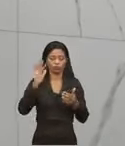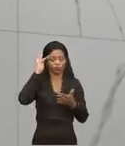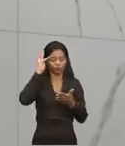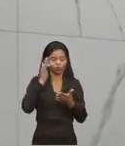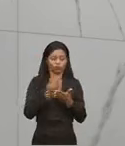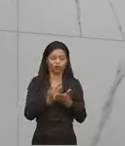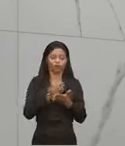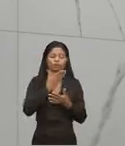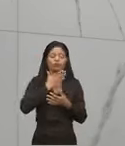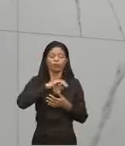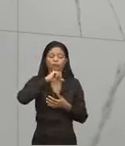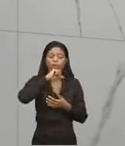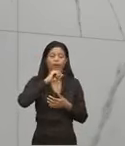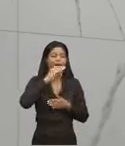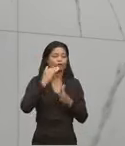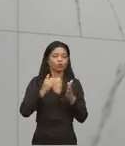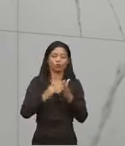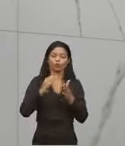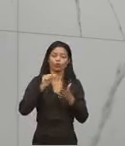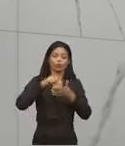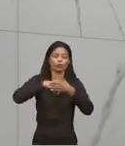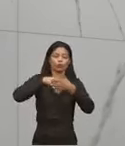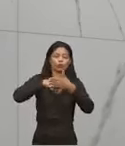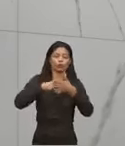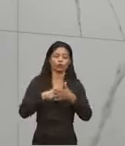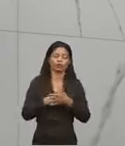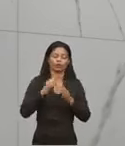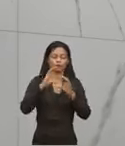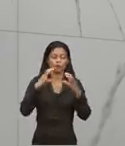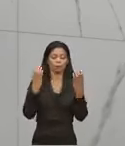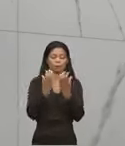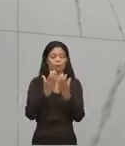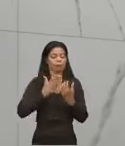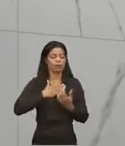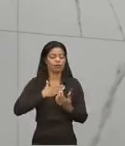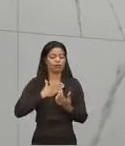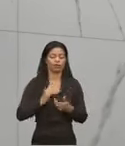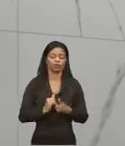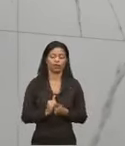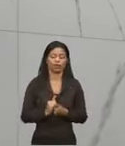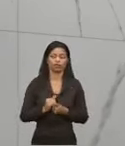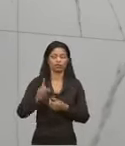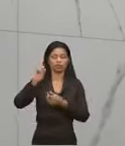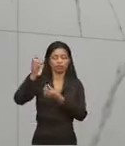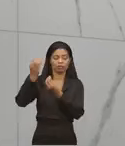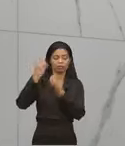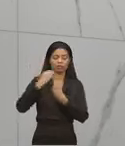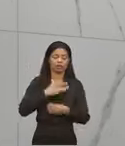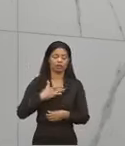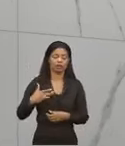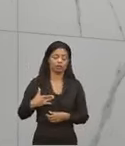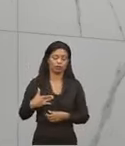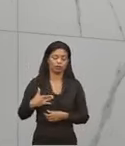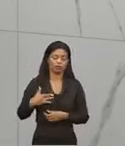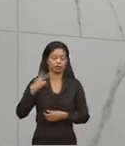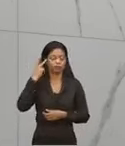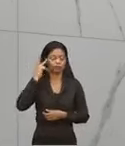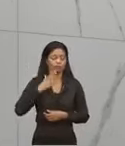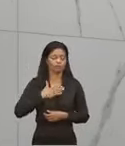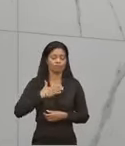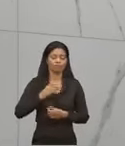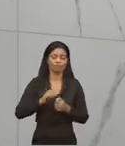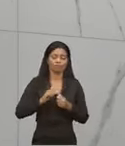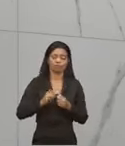tudo aquilo que eu tenho lutado para o meu povo, para a minha comunidade, Deus vai me dar saúde e condição de fazer.